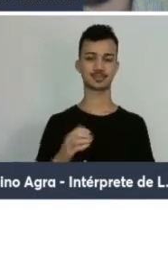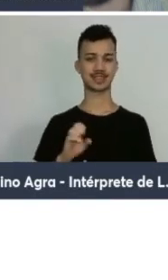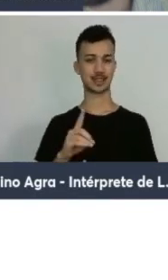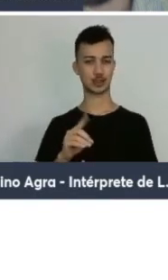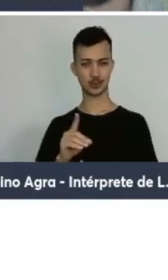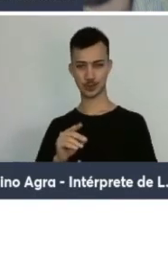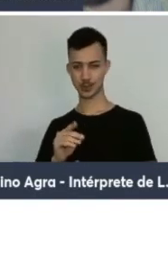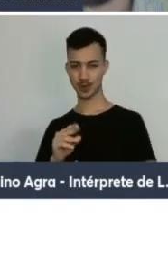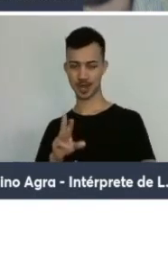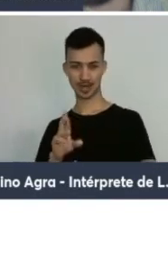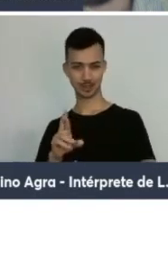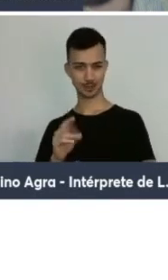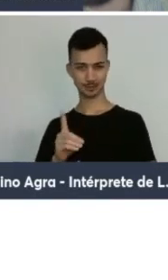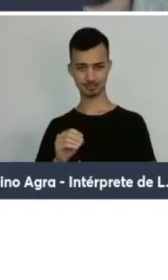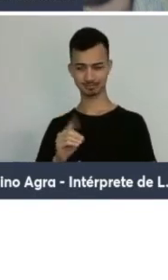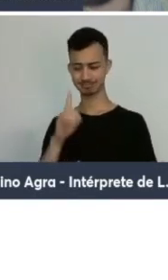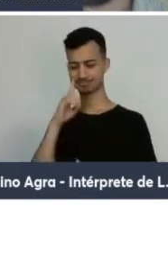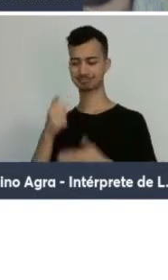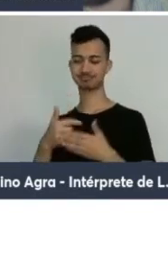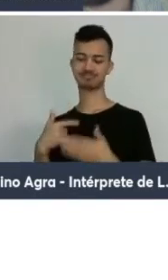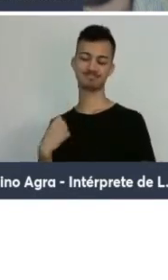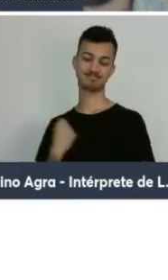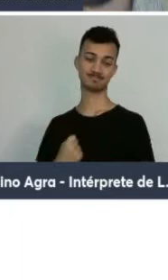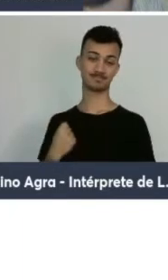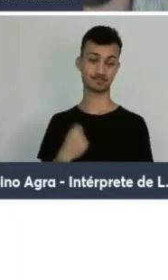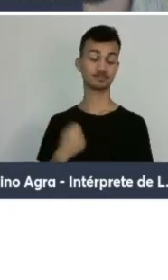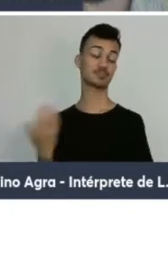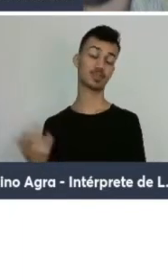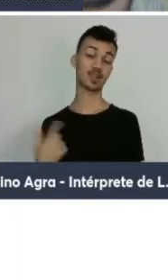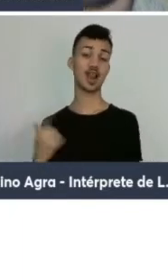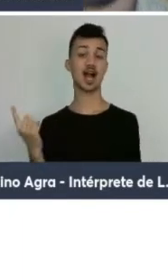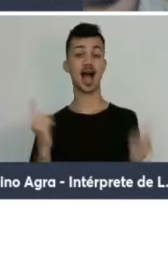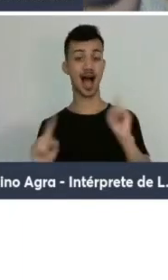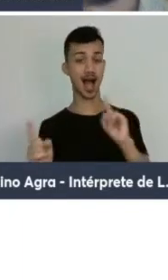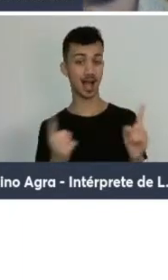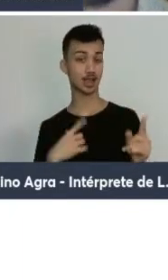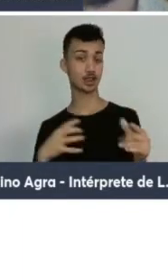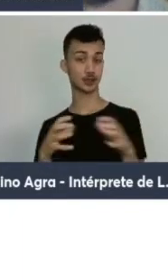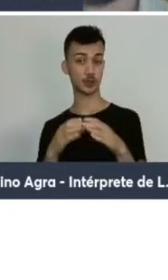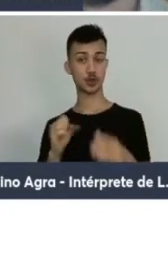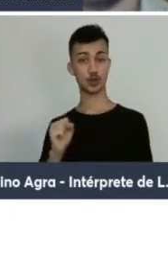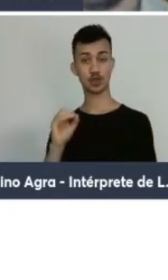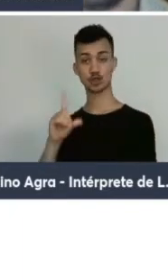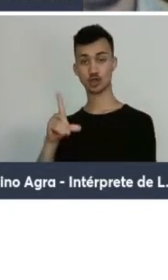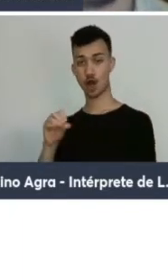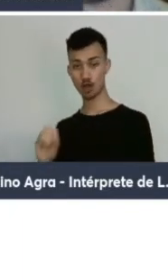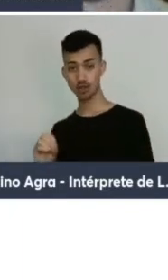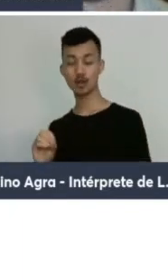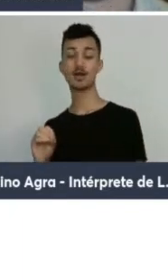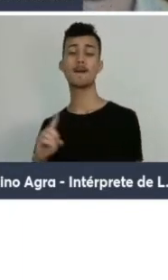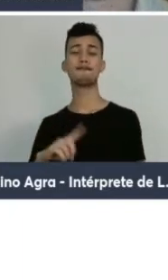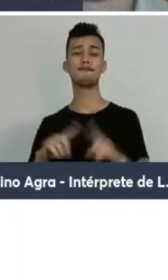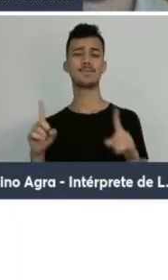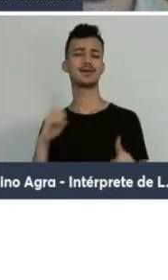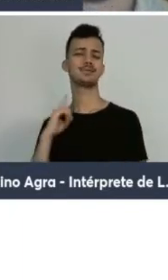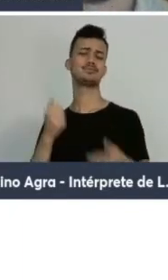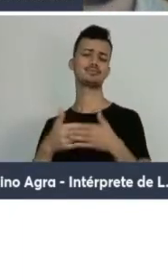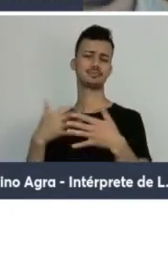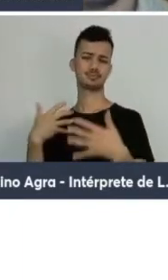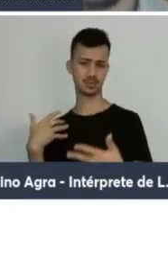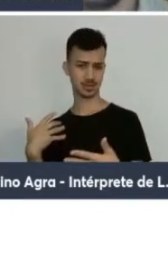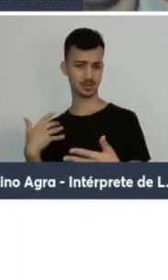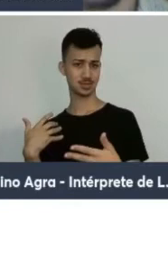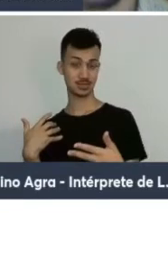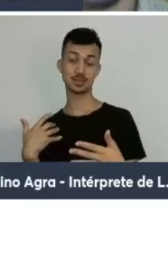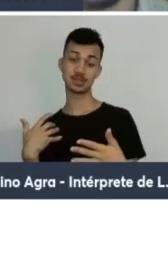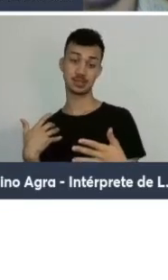pessoa, e aí comecei a participar das reuniões do Somos. Só que o Somos, naquela época, e aí isso é uma